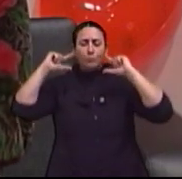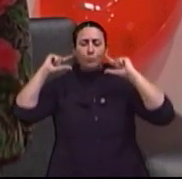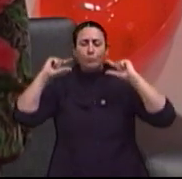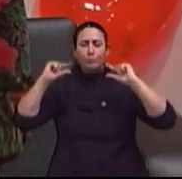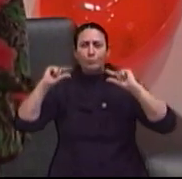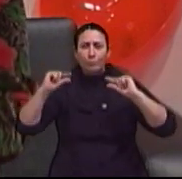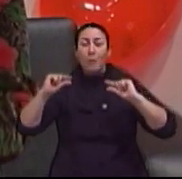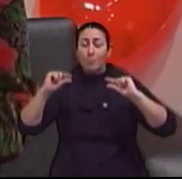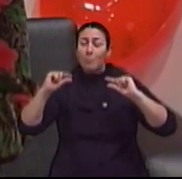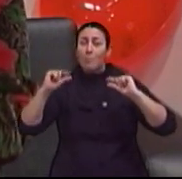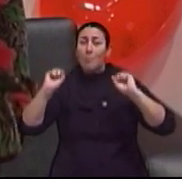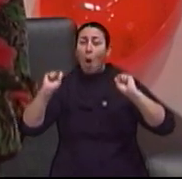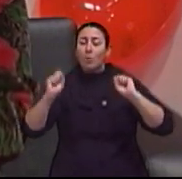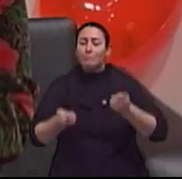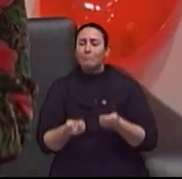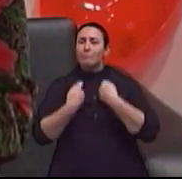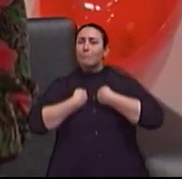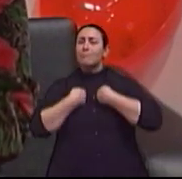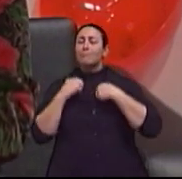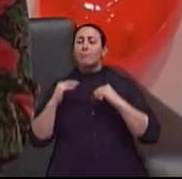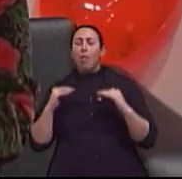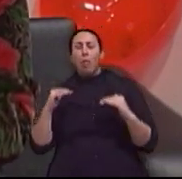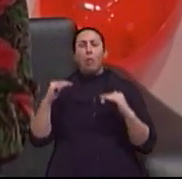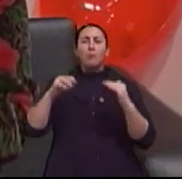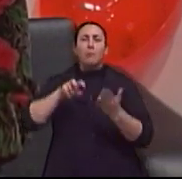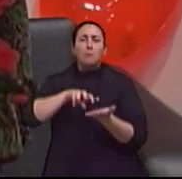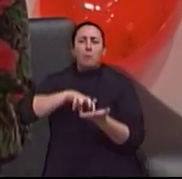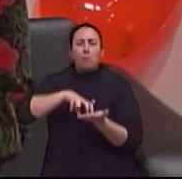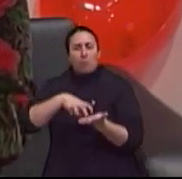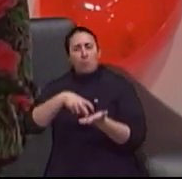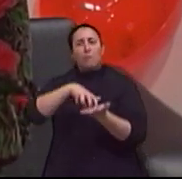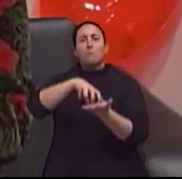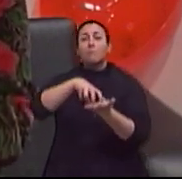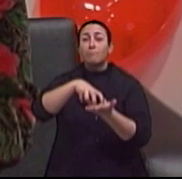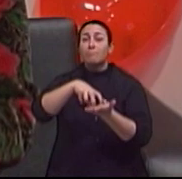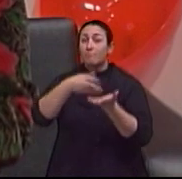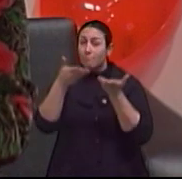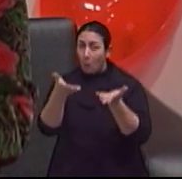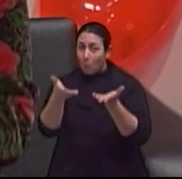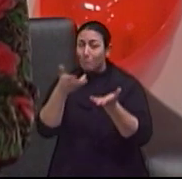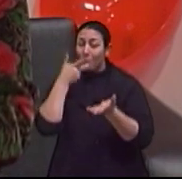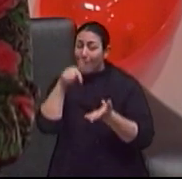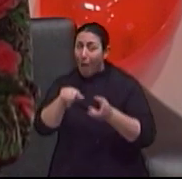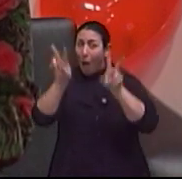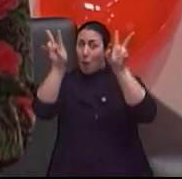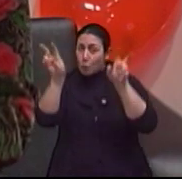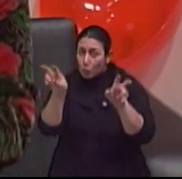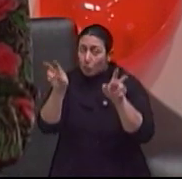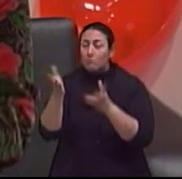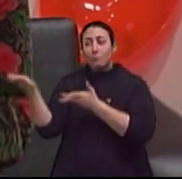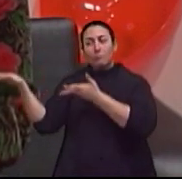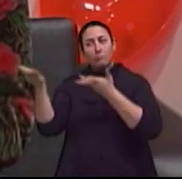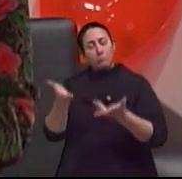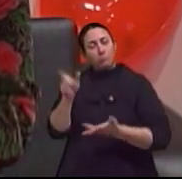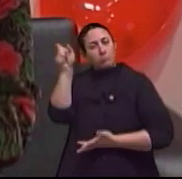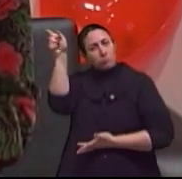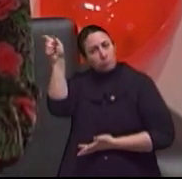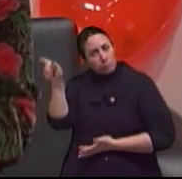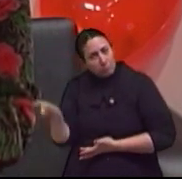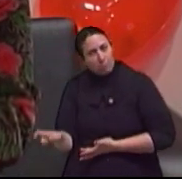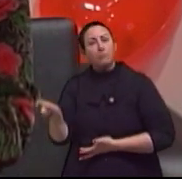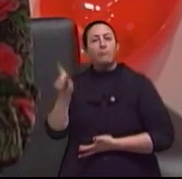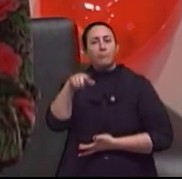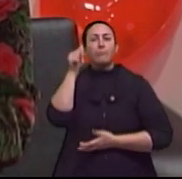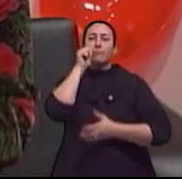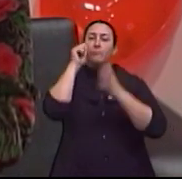com isso pode sofrer outras consequências e sobre este assunto tão importante eu converso a partir de agora com